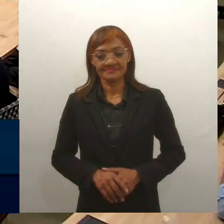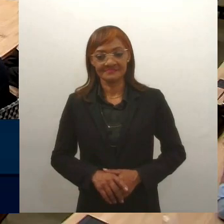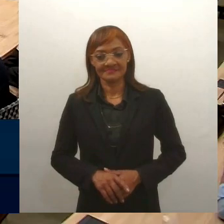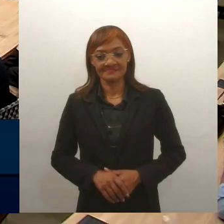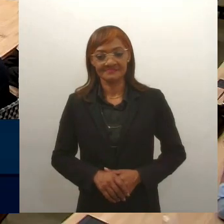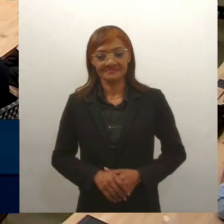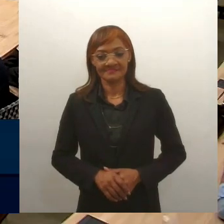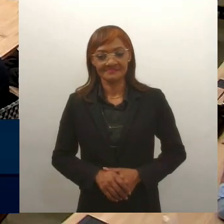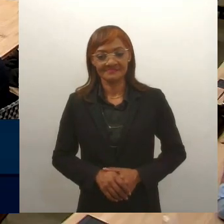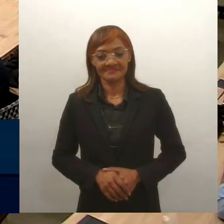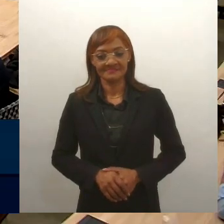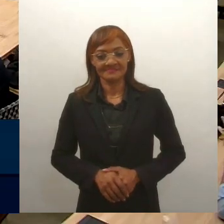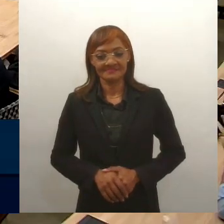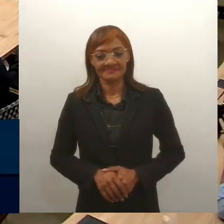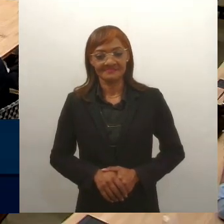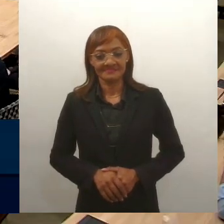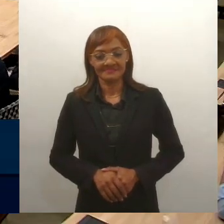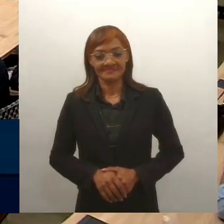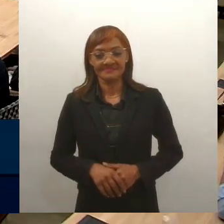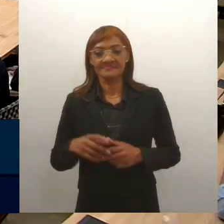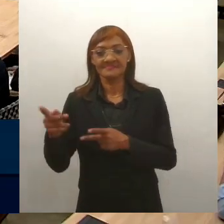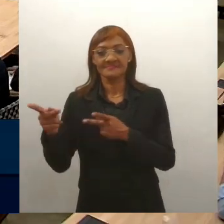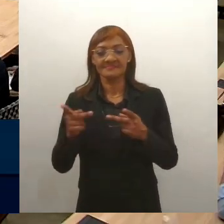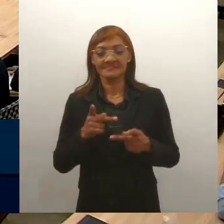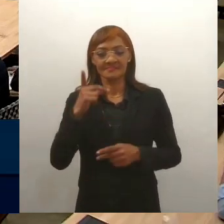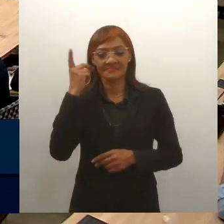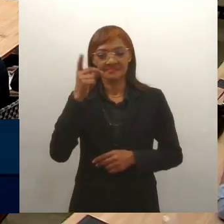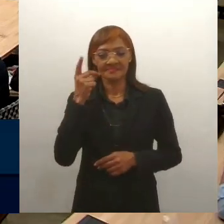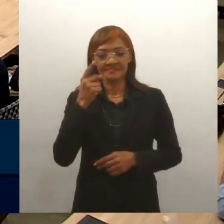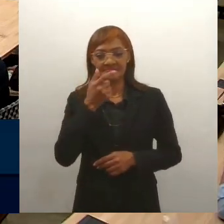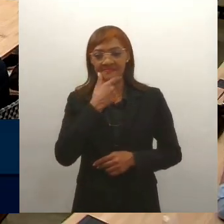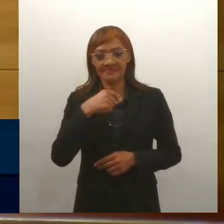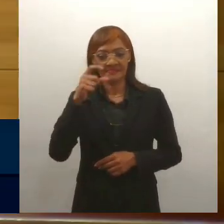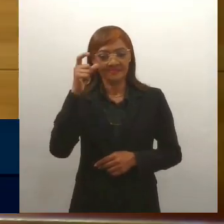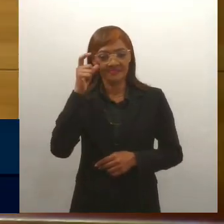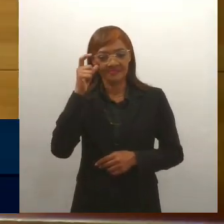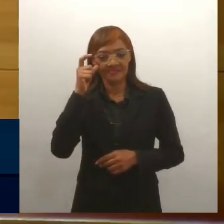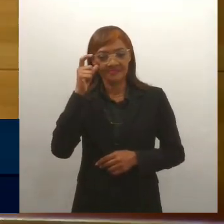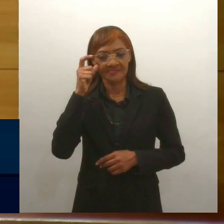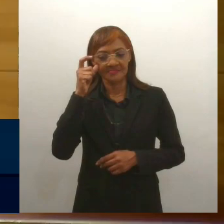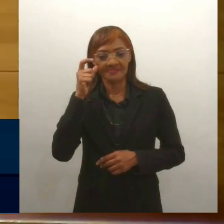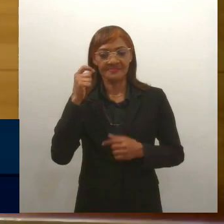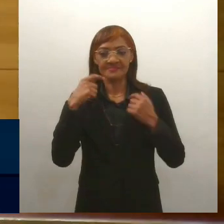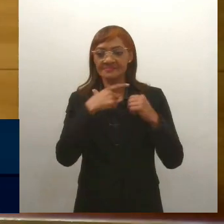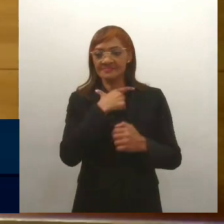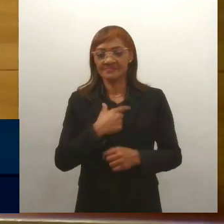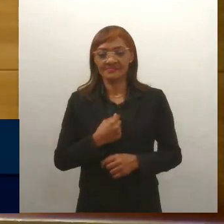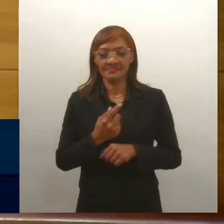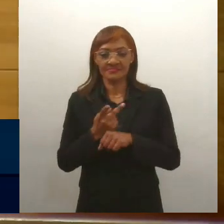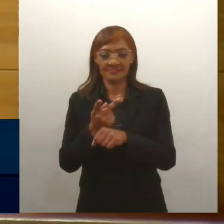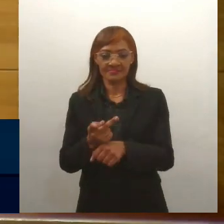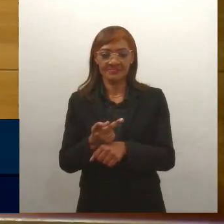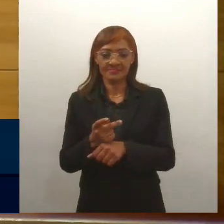Convidamos o deputado Jorge Passos para fazer a entrega da medalha ao radialista Luciano de Oliveira Santos.